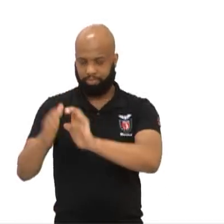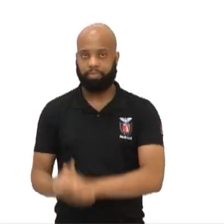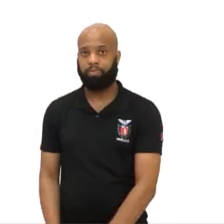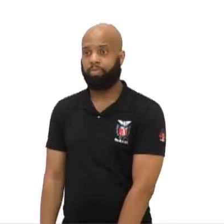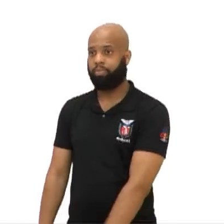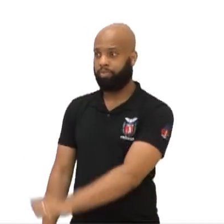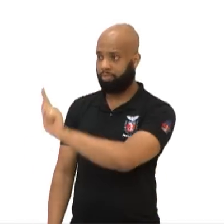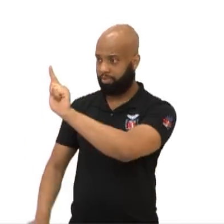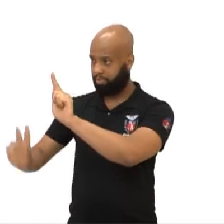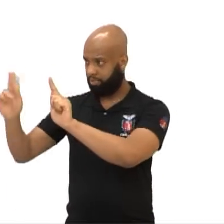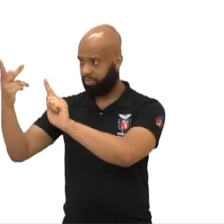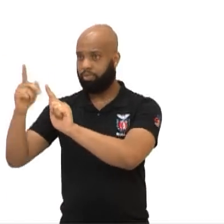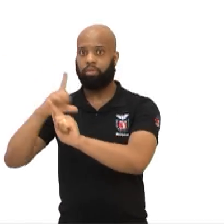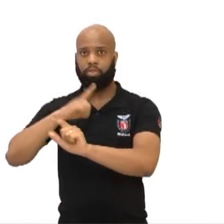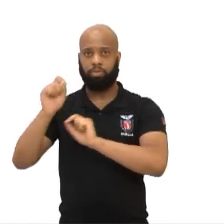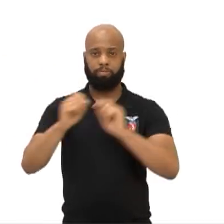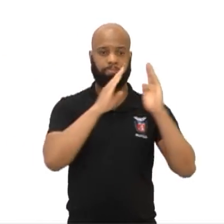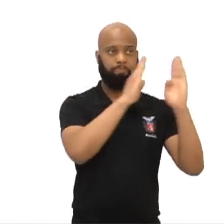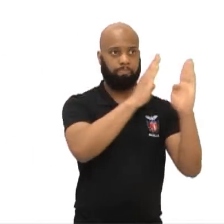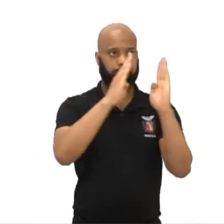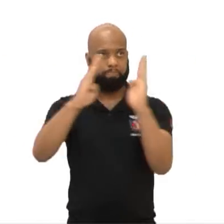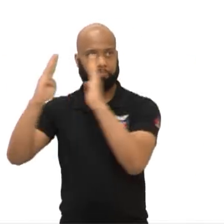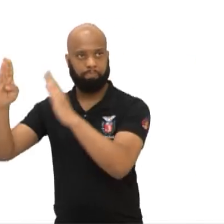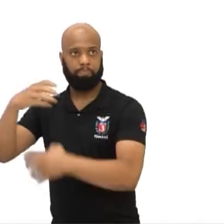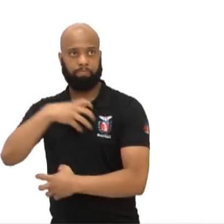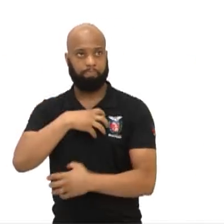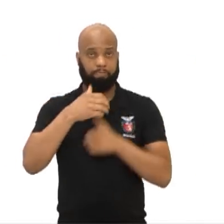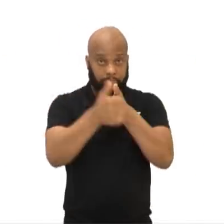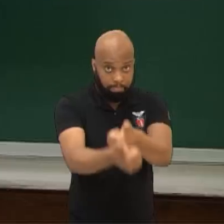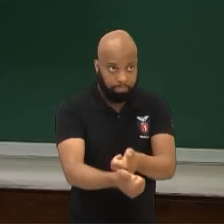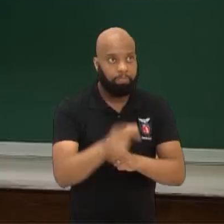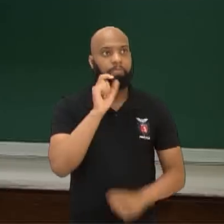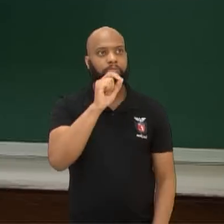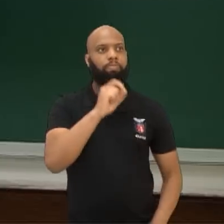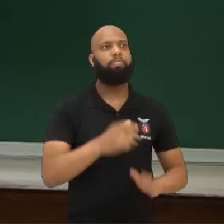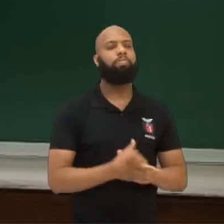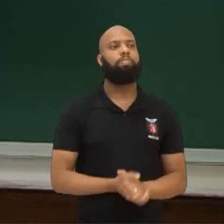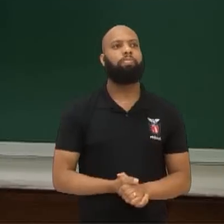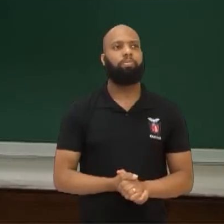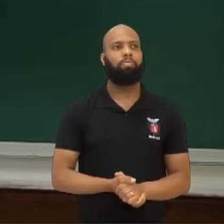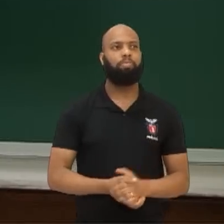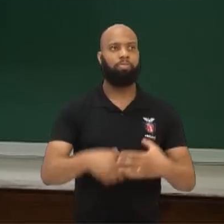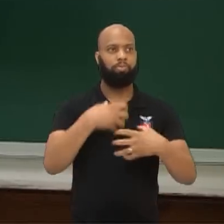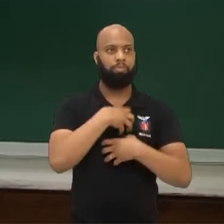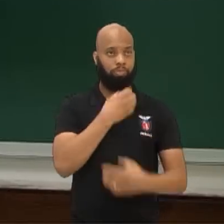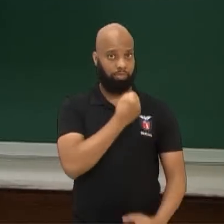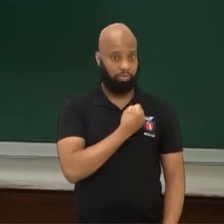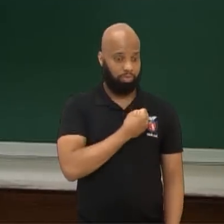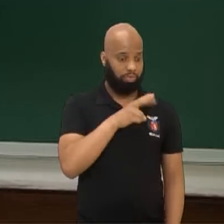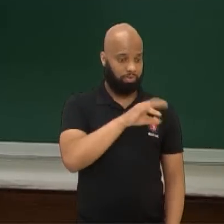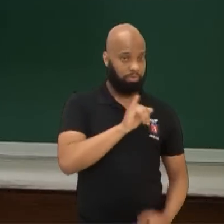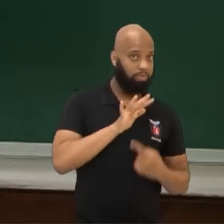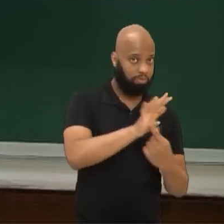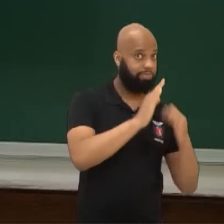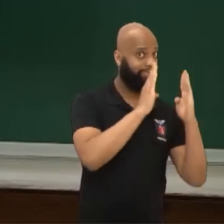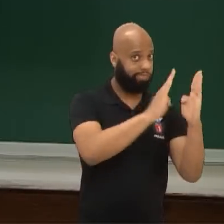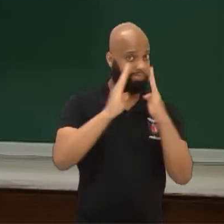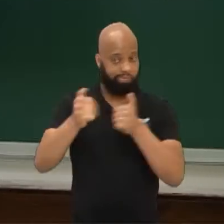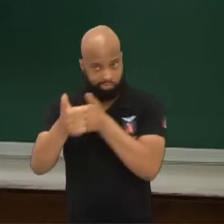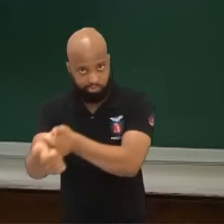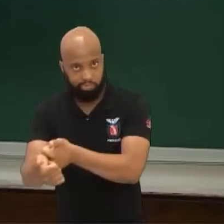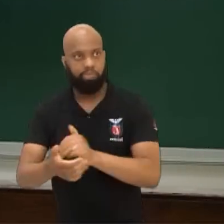são proporcionais nesta ordem. Então, né, que ordem é essa? Nesses valores que eles vão ser distribuídos aqui,